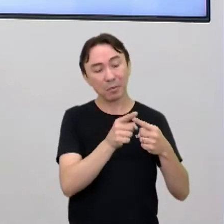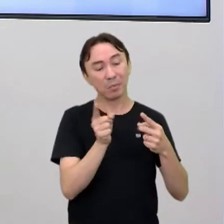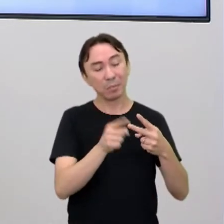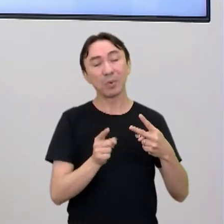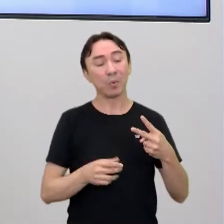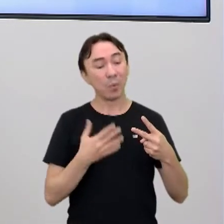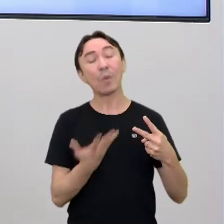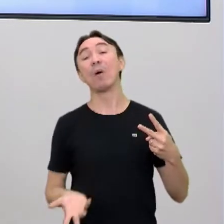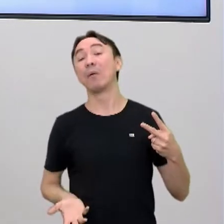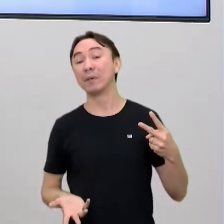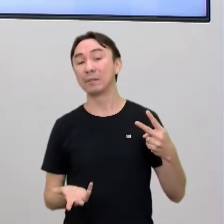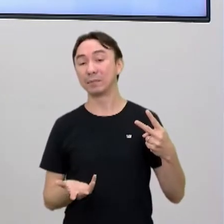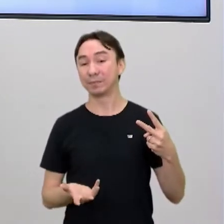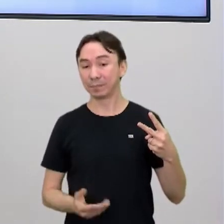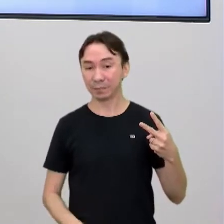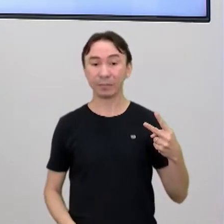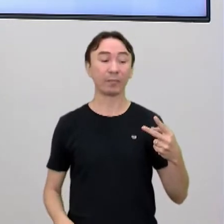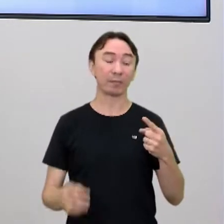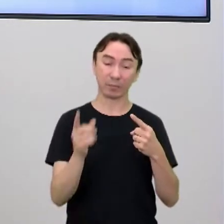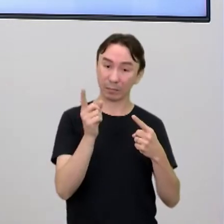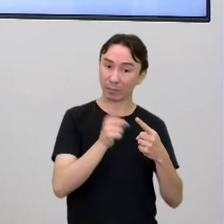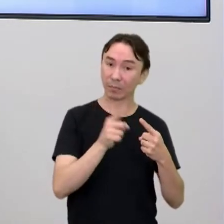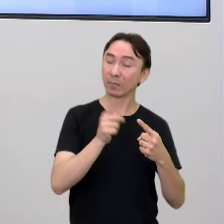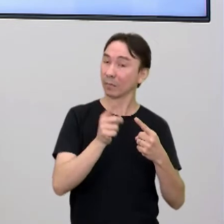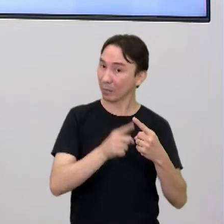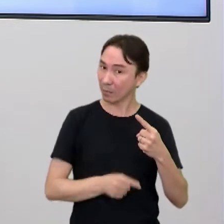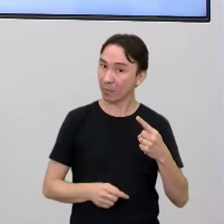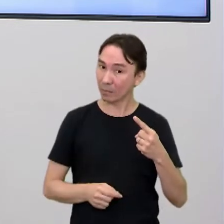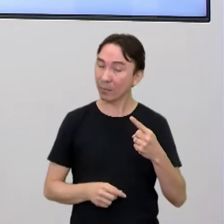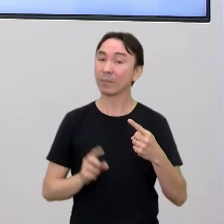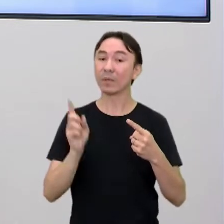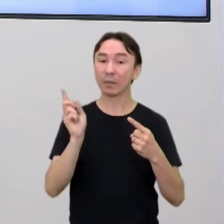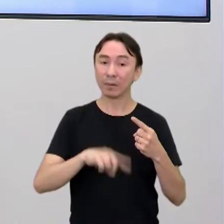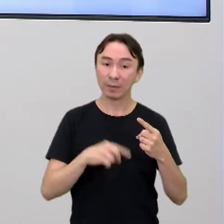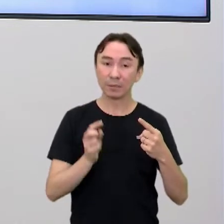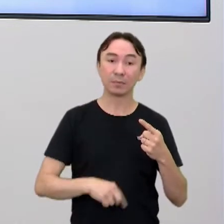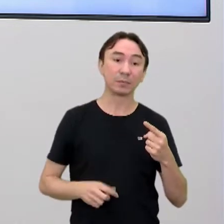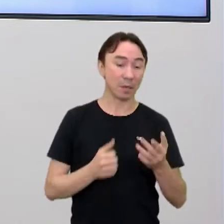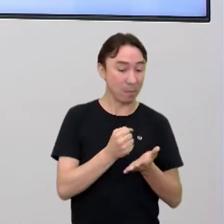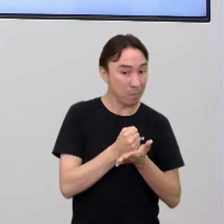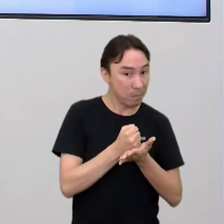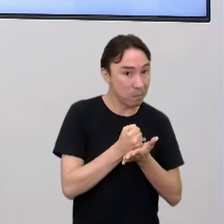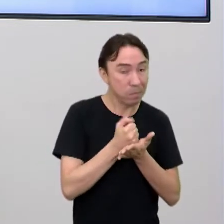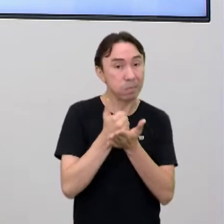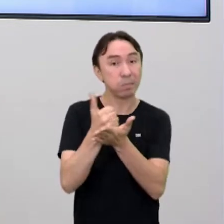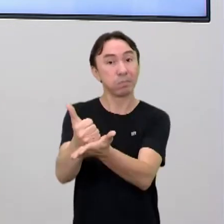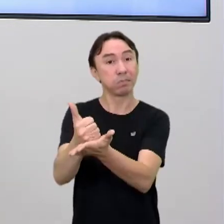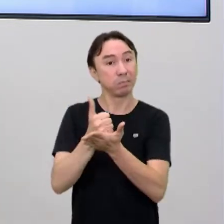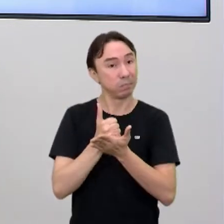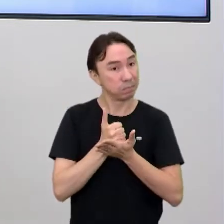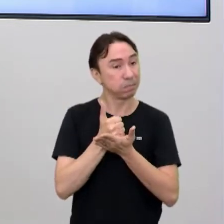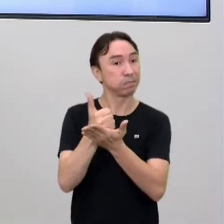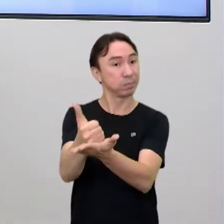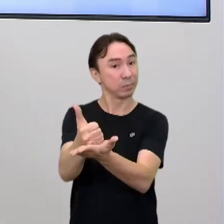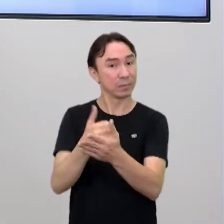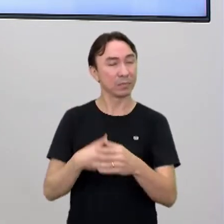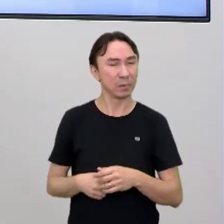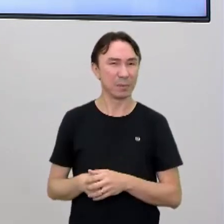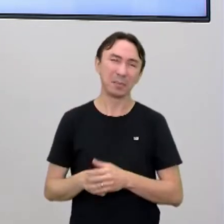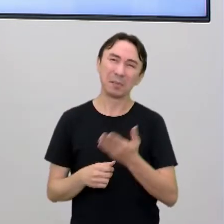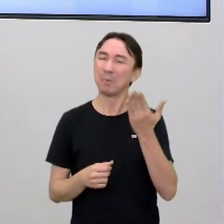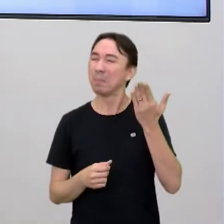essas, guerreiro? A gente está falando, evidentemente, do transporte, que deixa de ser